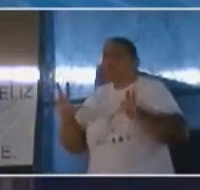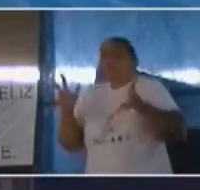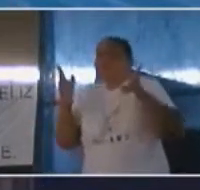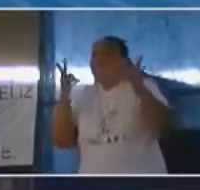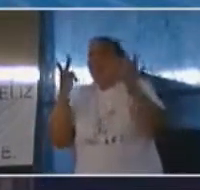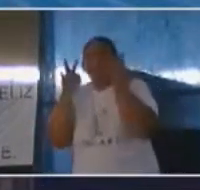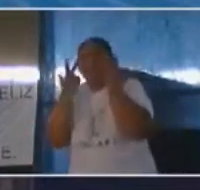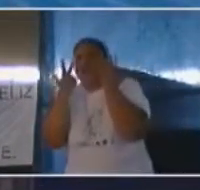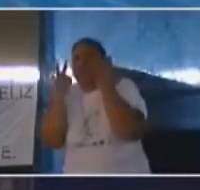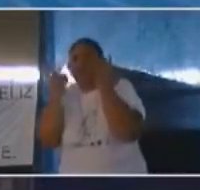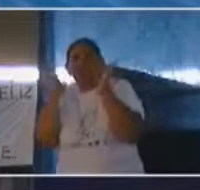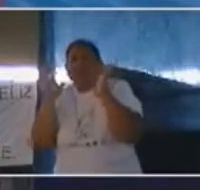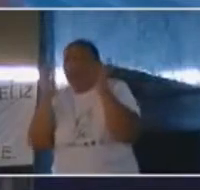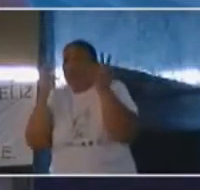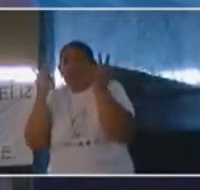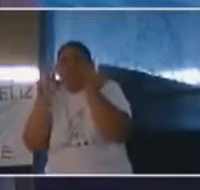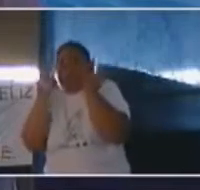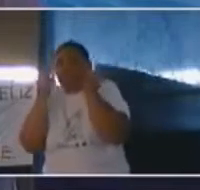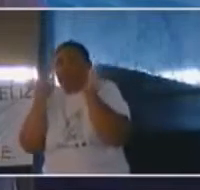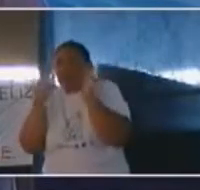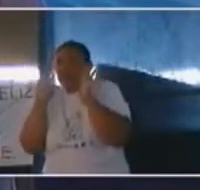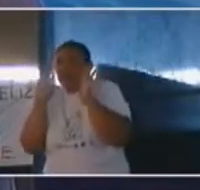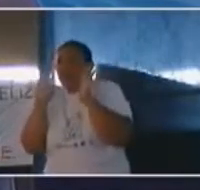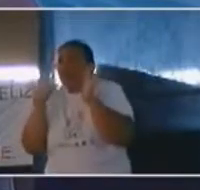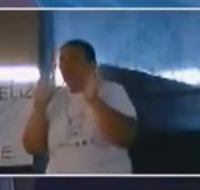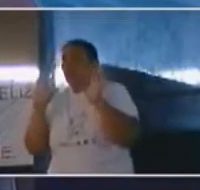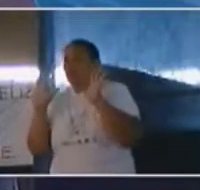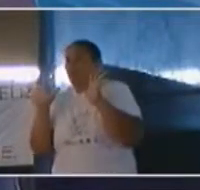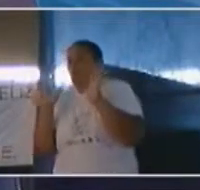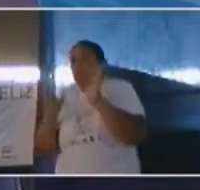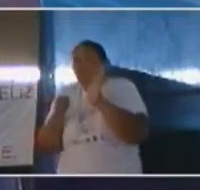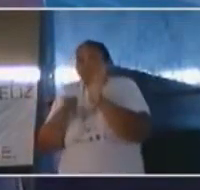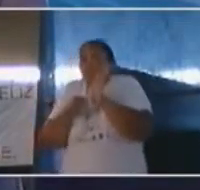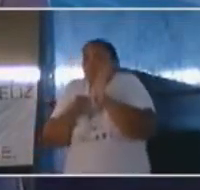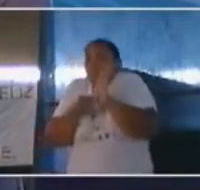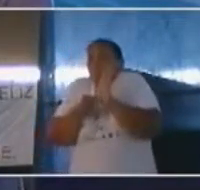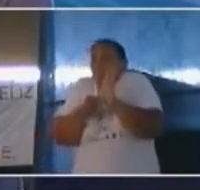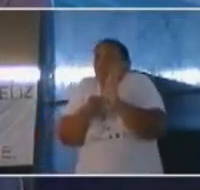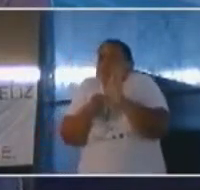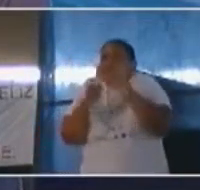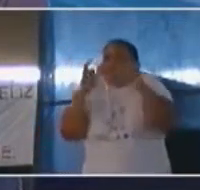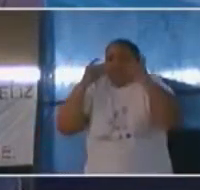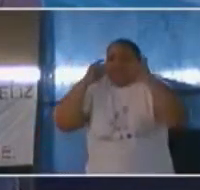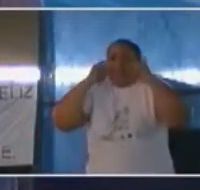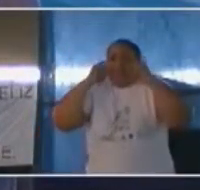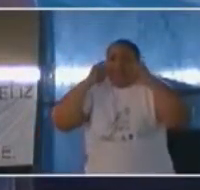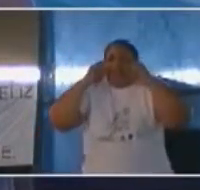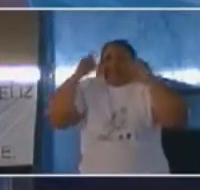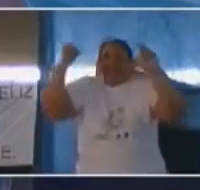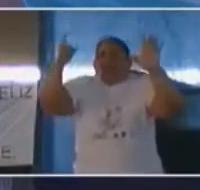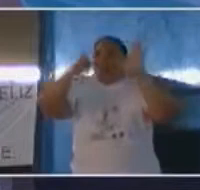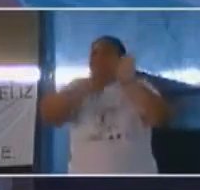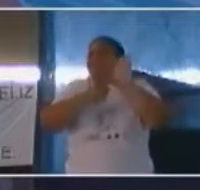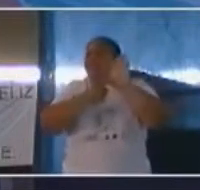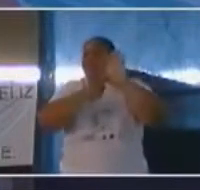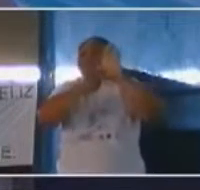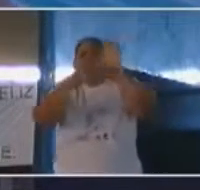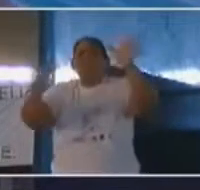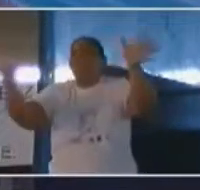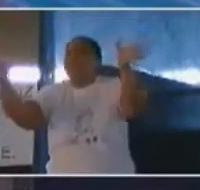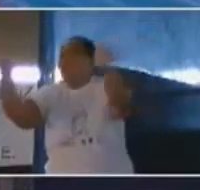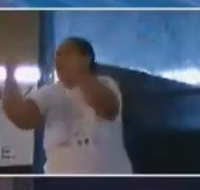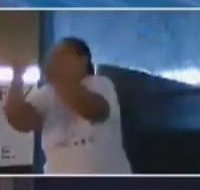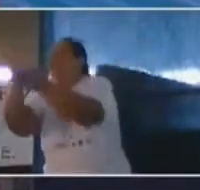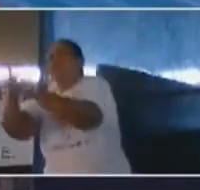generosidade. Gerando ações missionárias de criatividade, ações de inclusão e acessibilidade.